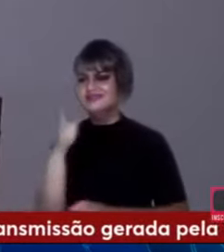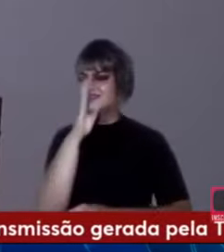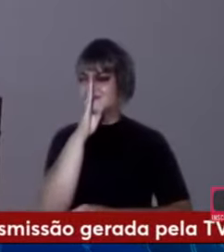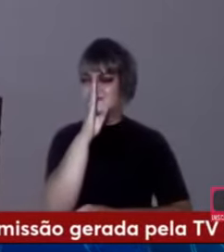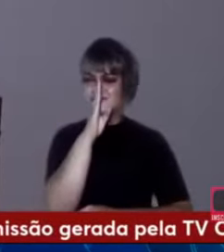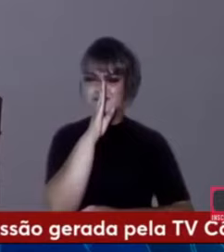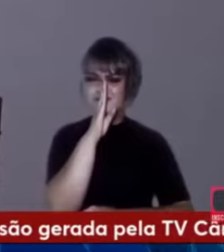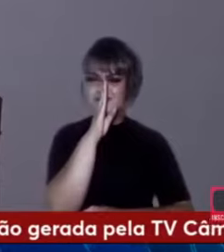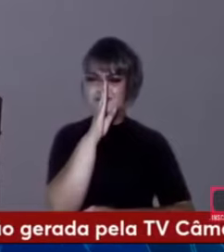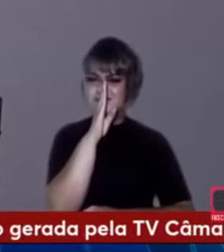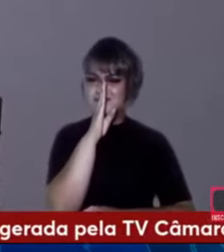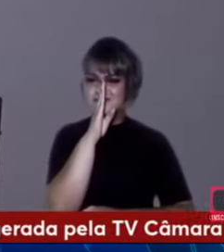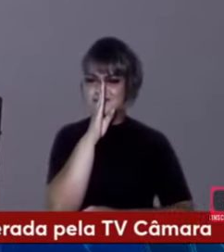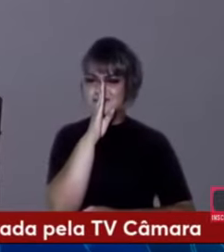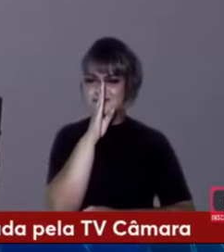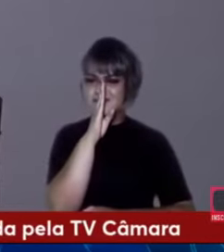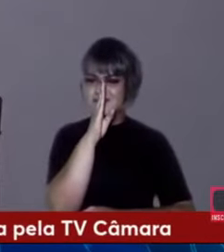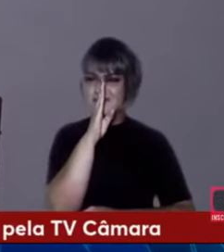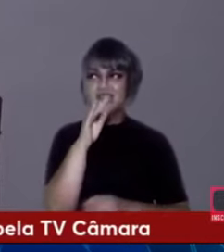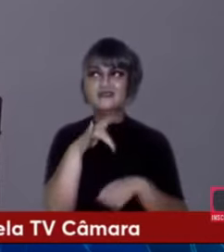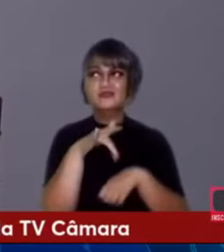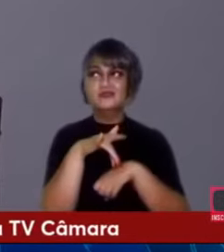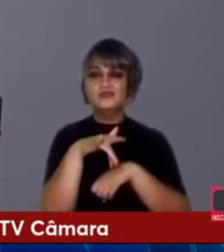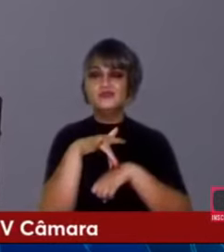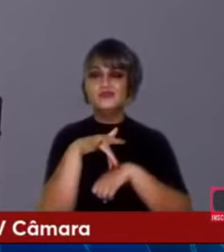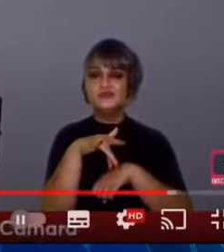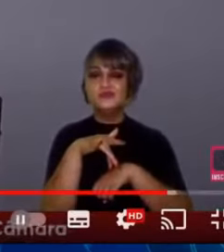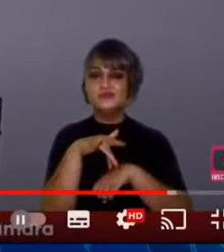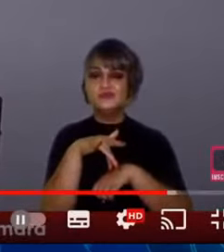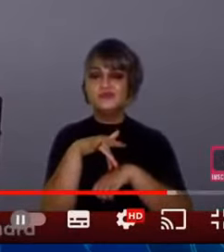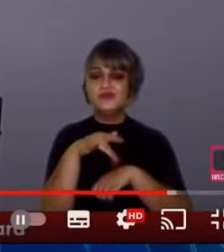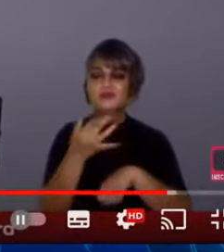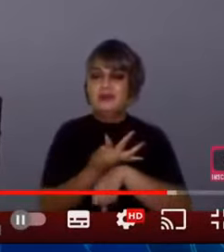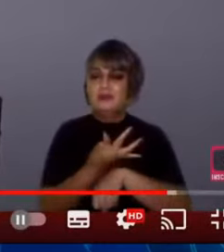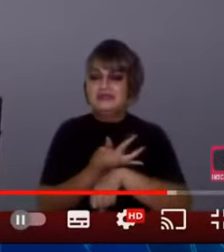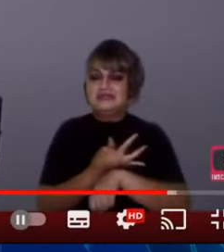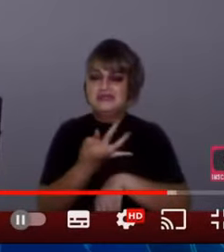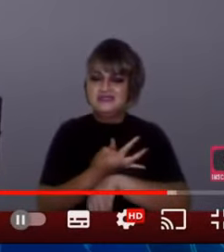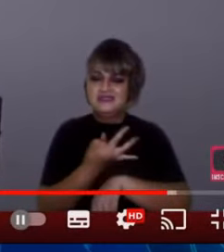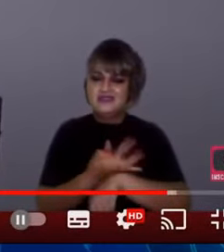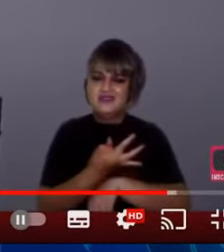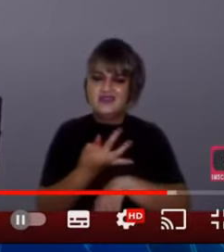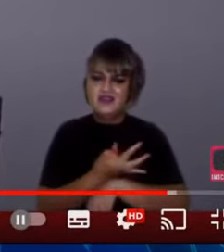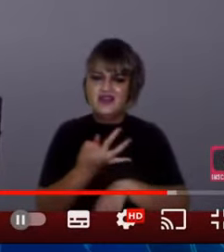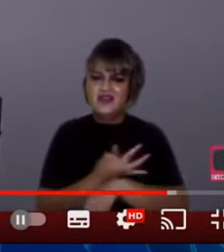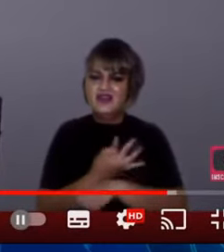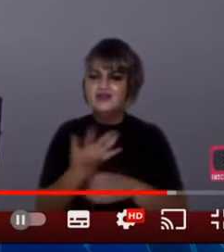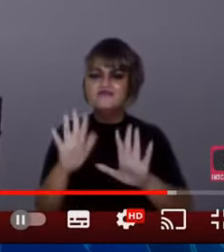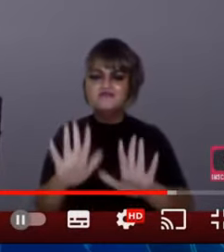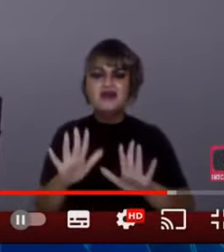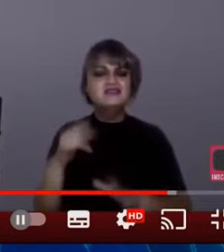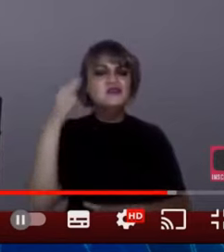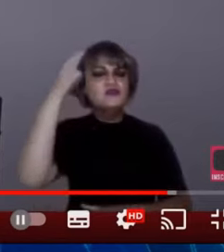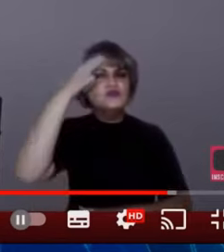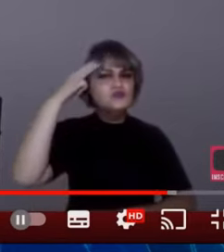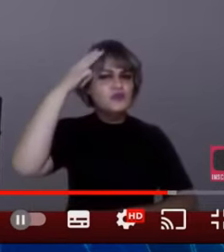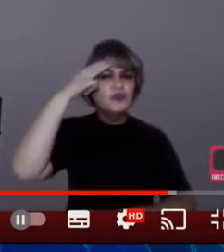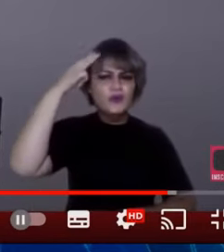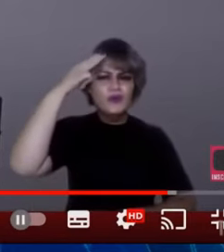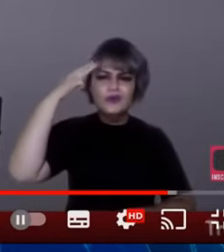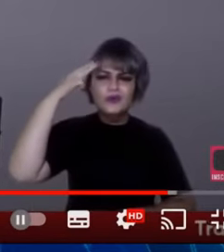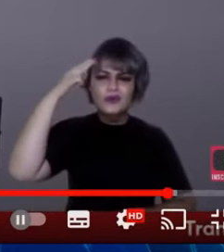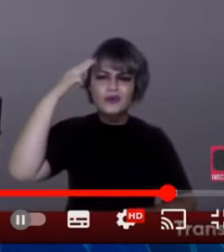sonsa, para sobreviver. Isso não se faz com um jovem que tem sonhos, que quer ter futuro.